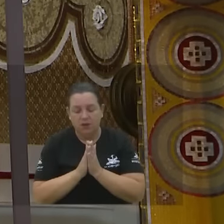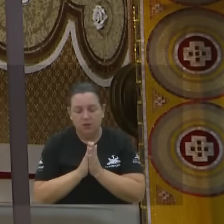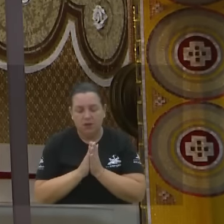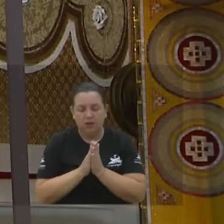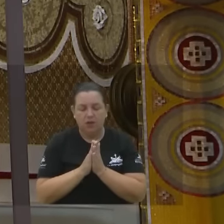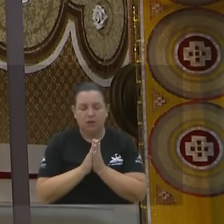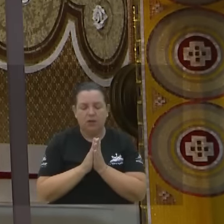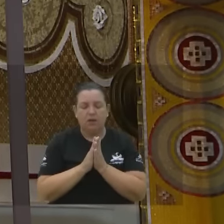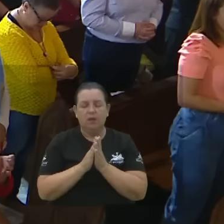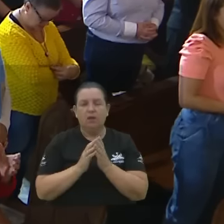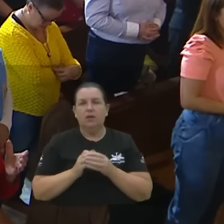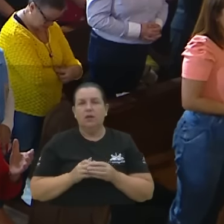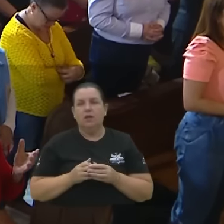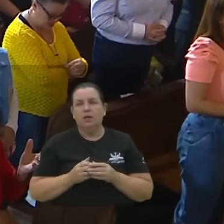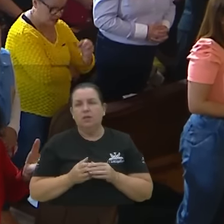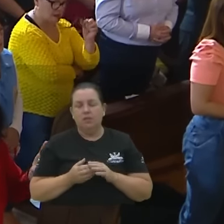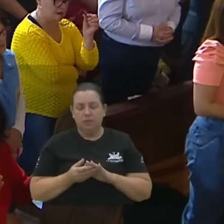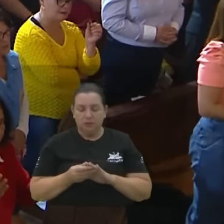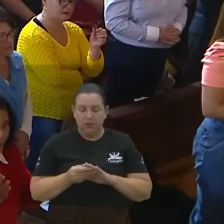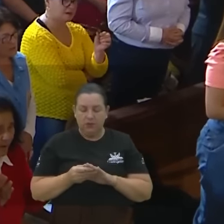séculos.